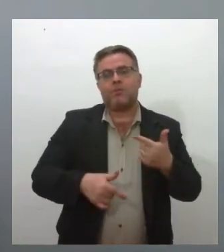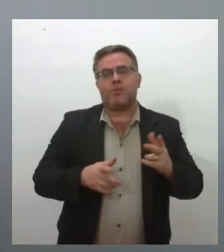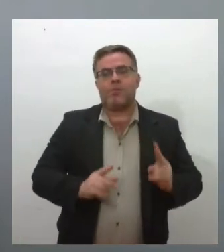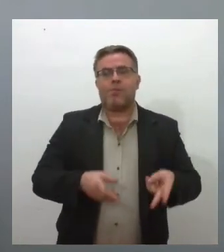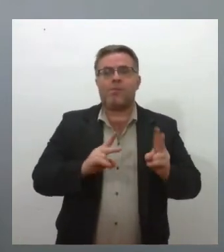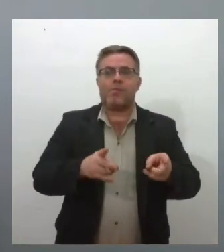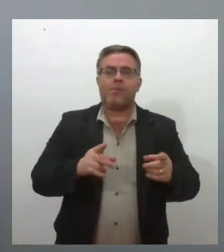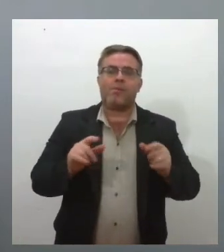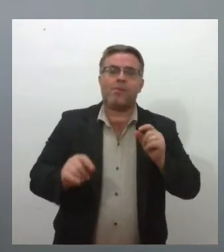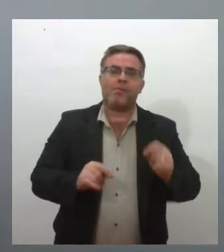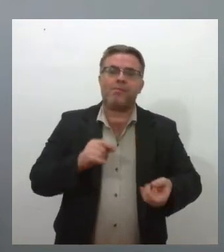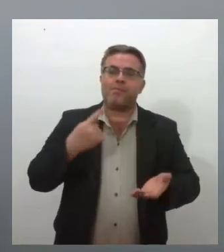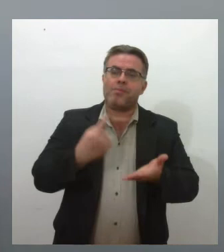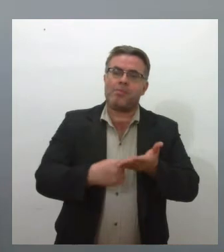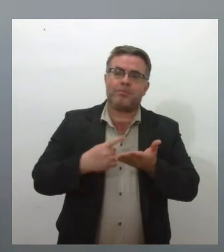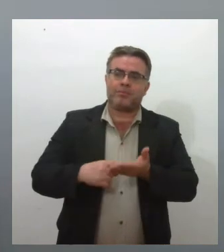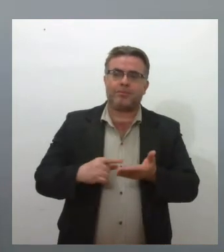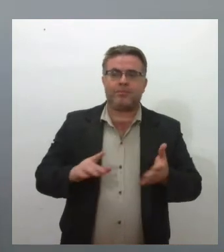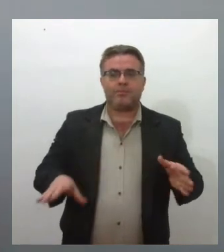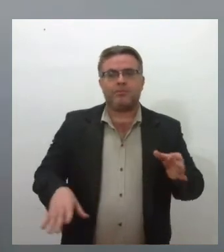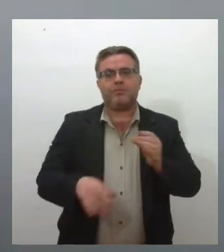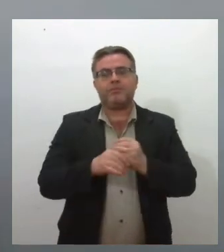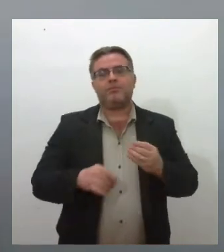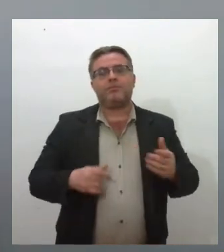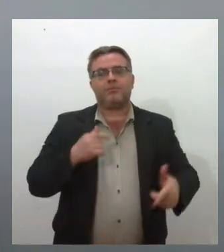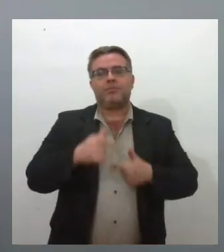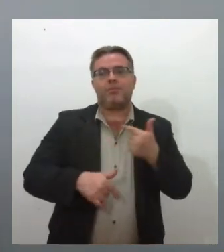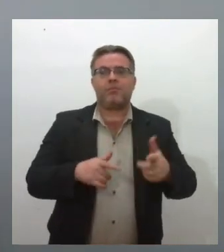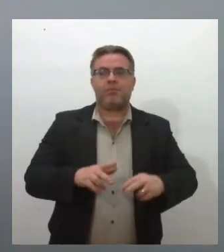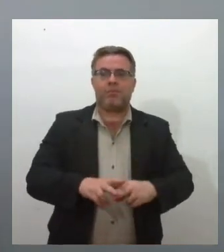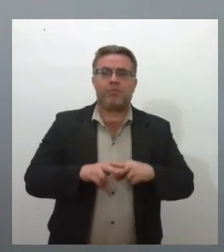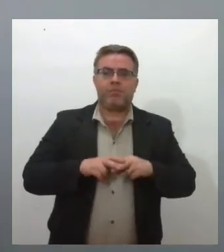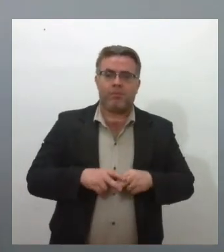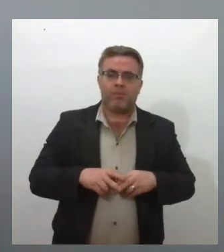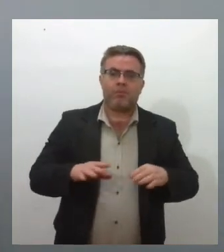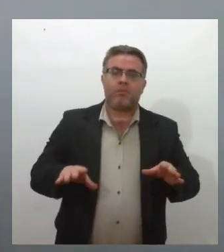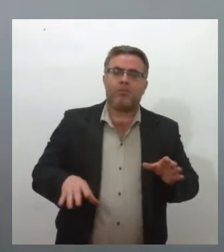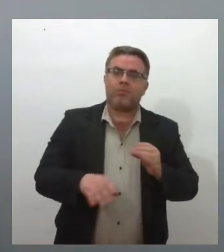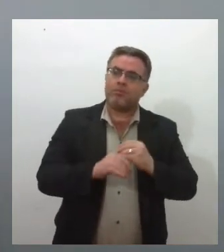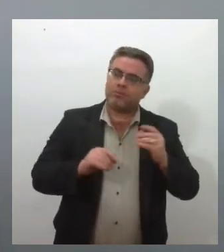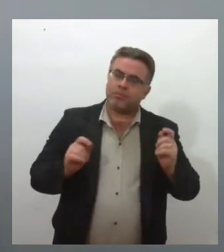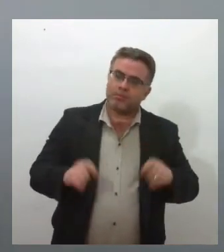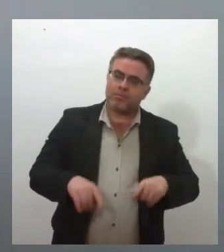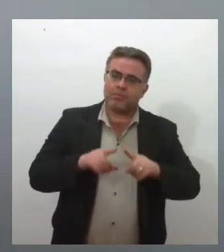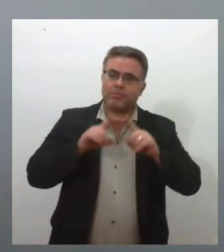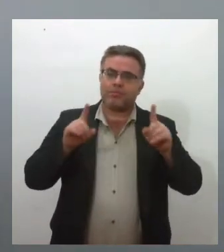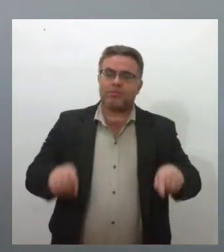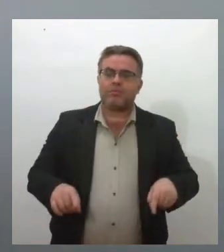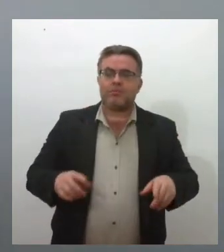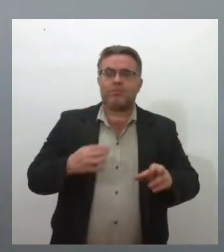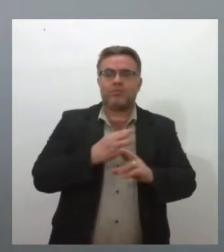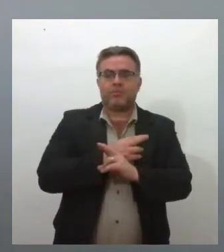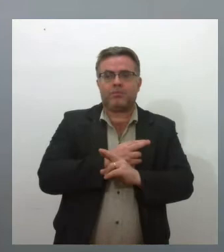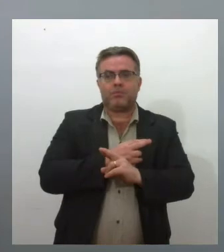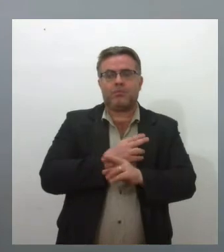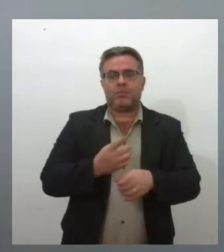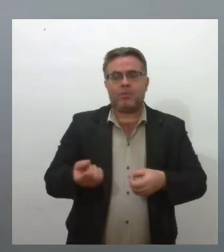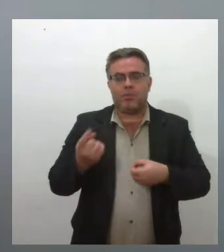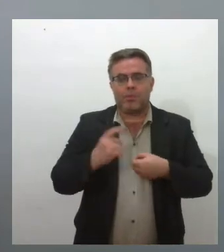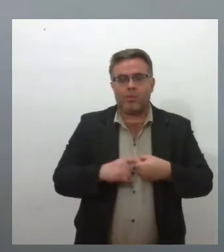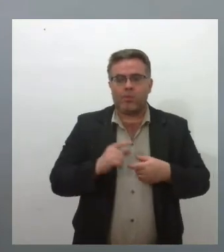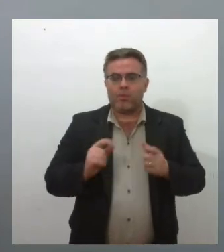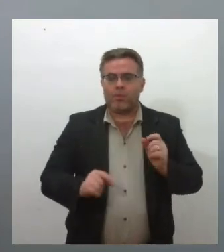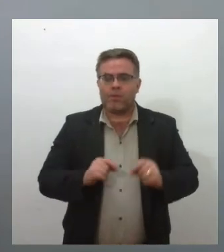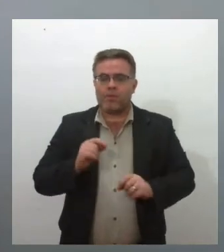retaguarda para completar o serviço. O serviço completado pelo servidor da Receita Federal retorna ao